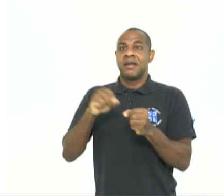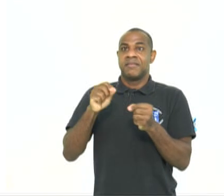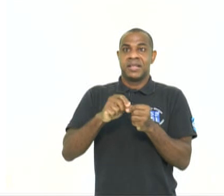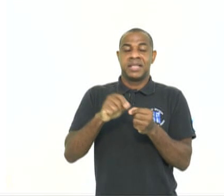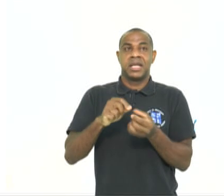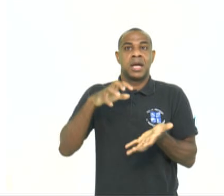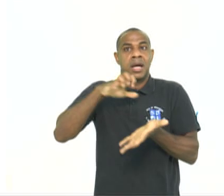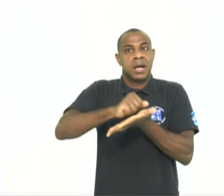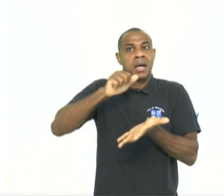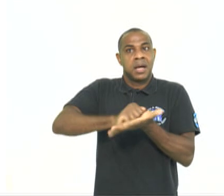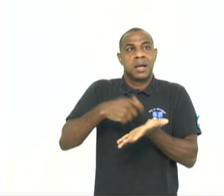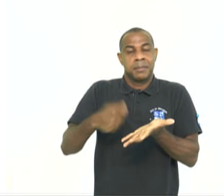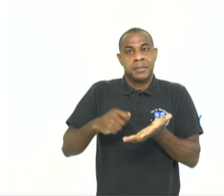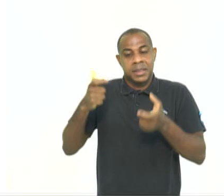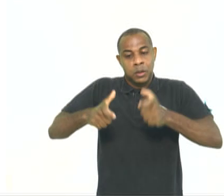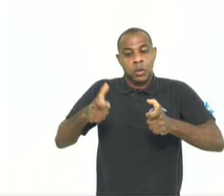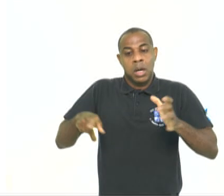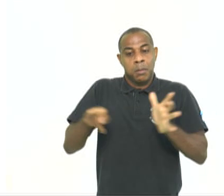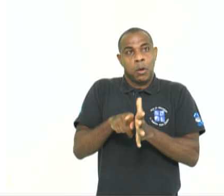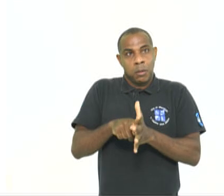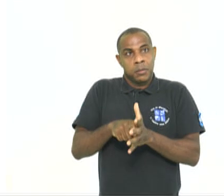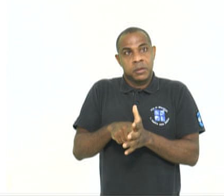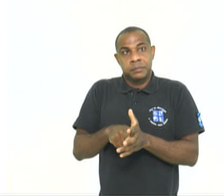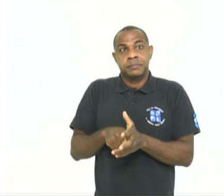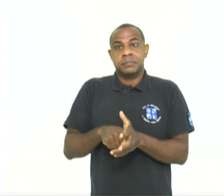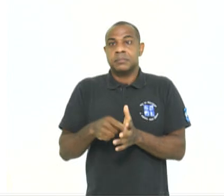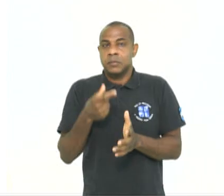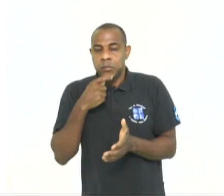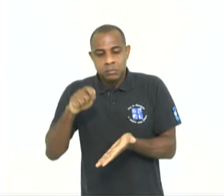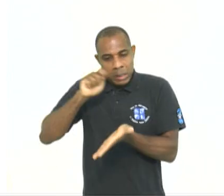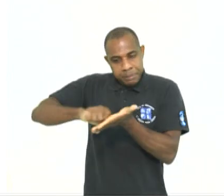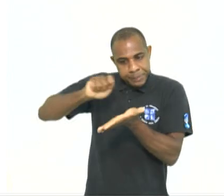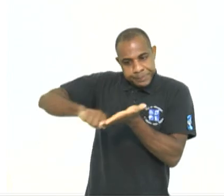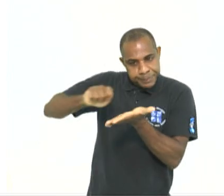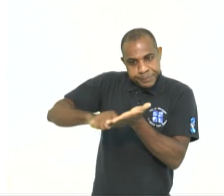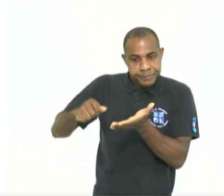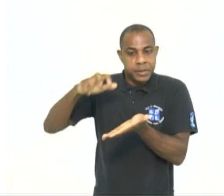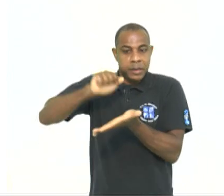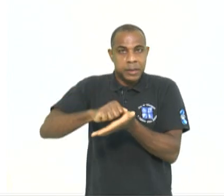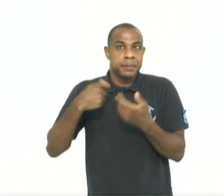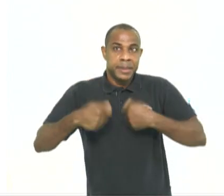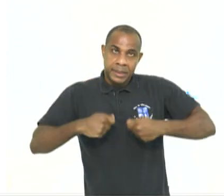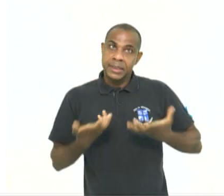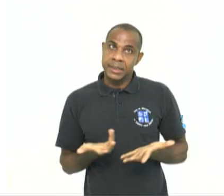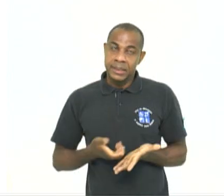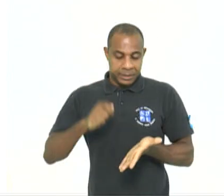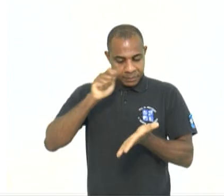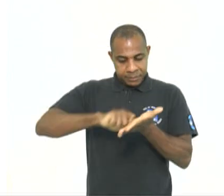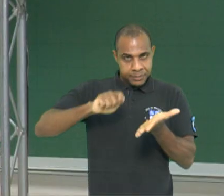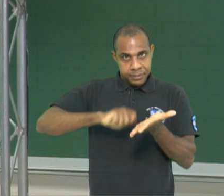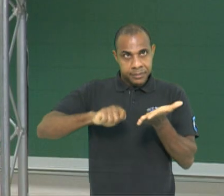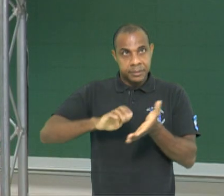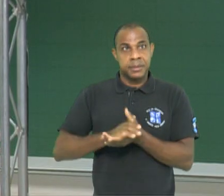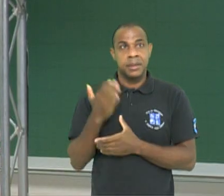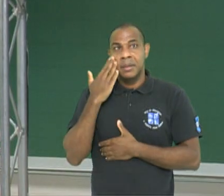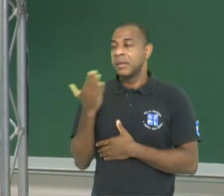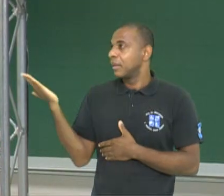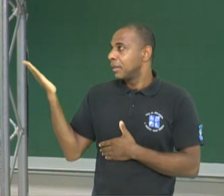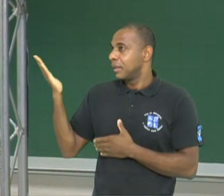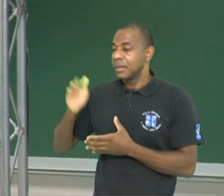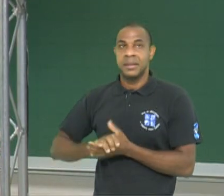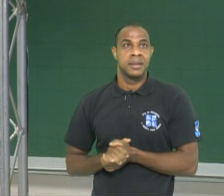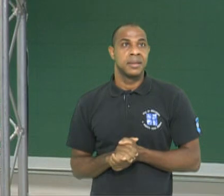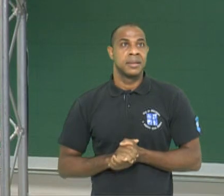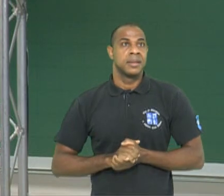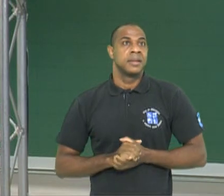um local, né, que reúne esse banco de dados, que é o REDOME, que é o Registro Nacional de Doadores de